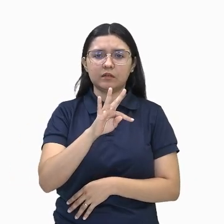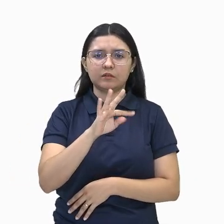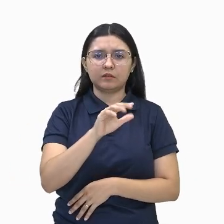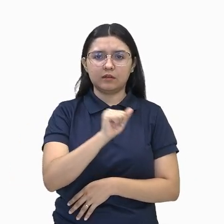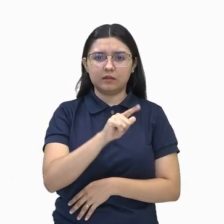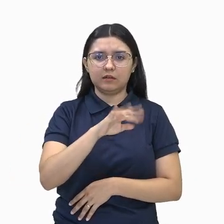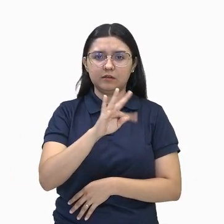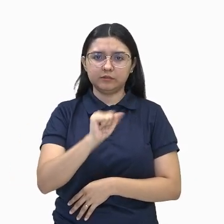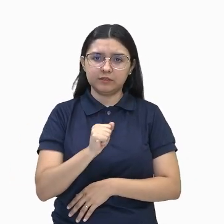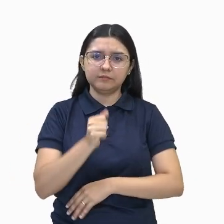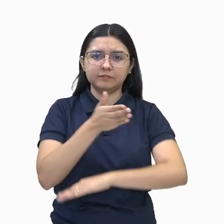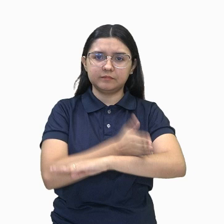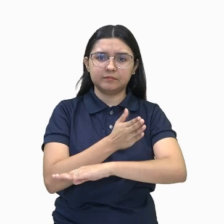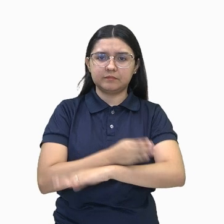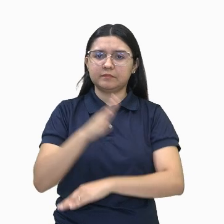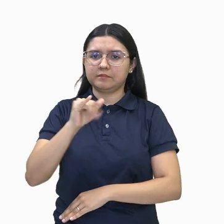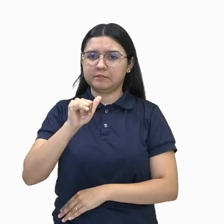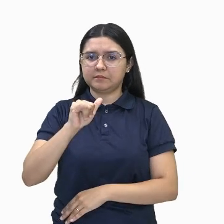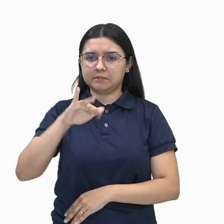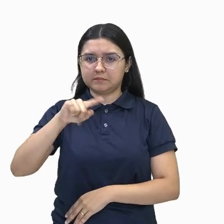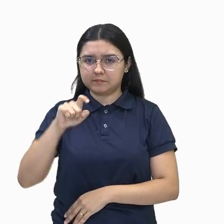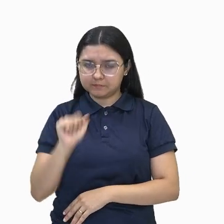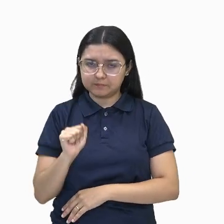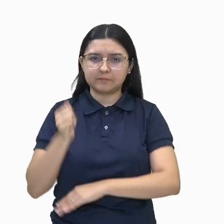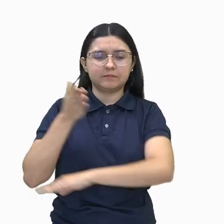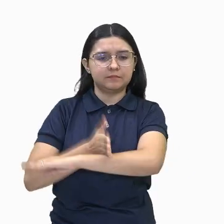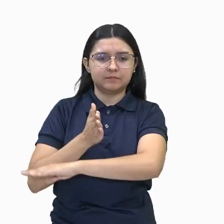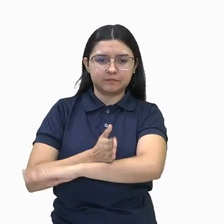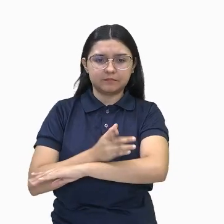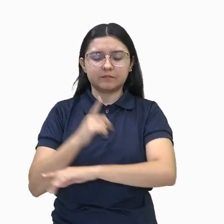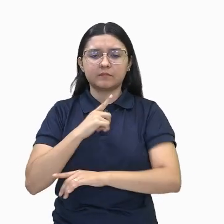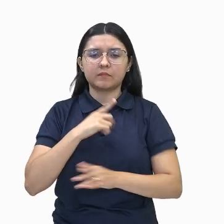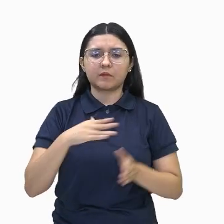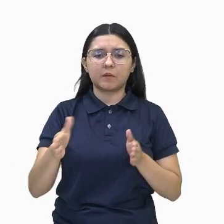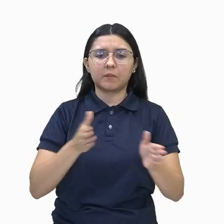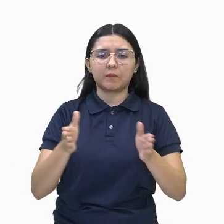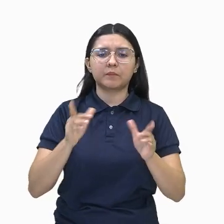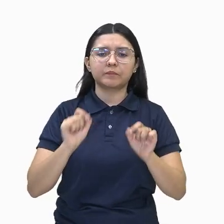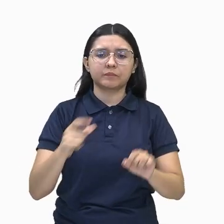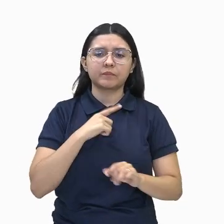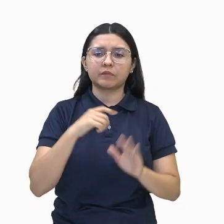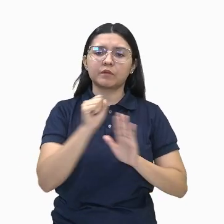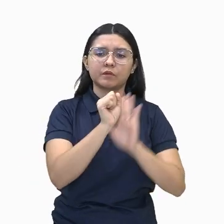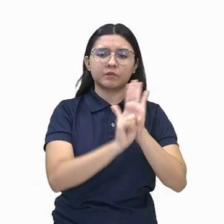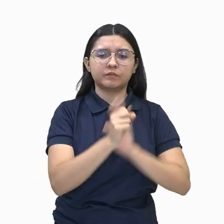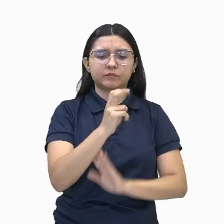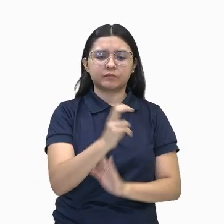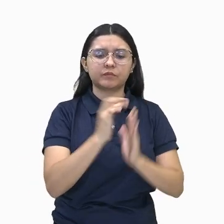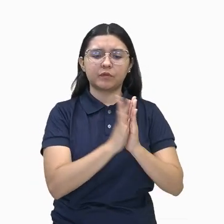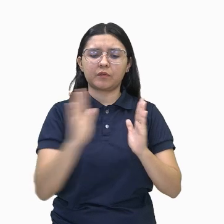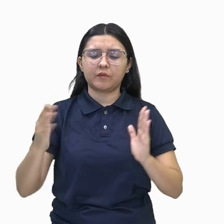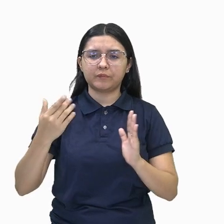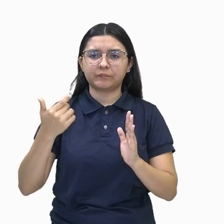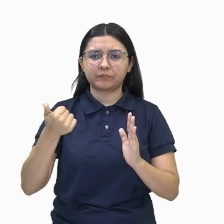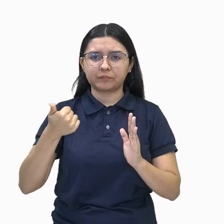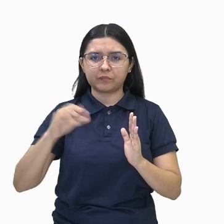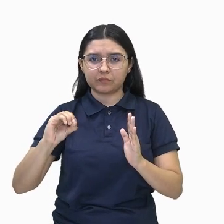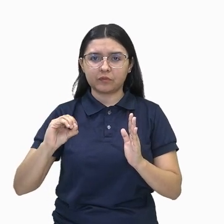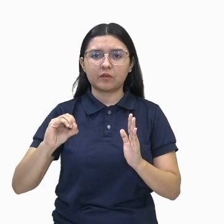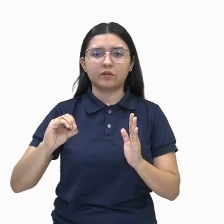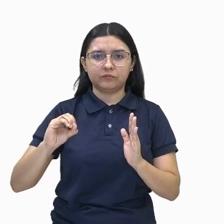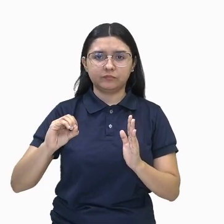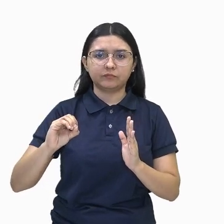Média. Considera-se a Alta Idade Média o período compreendido entre os séculos V até o século